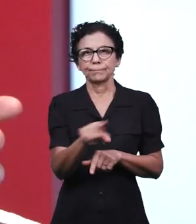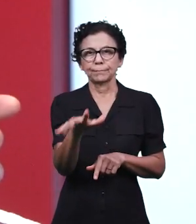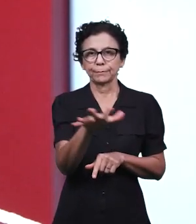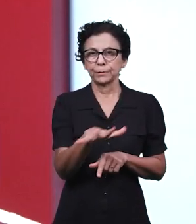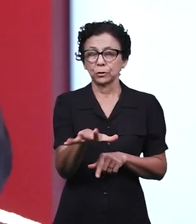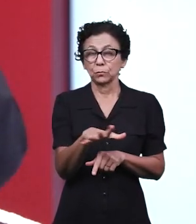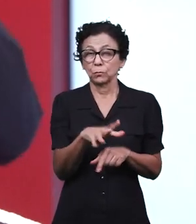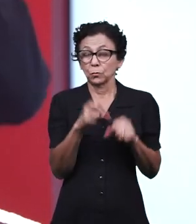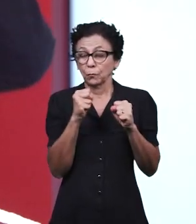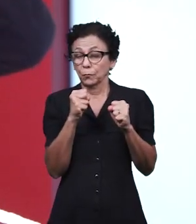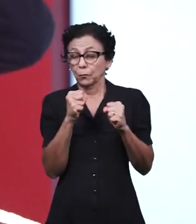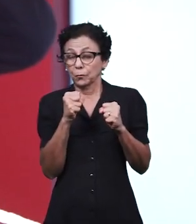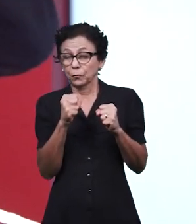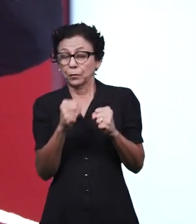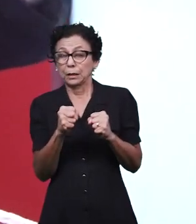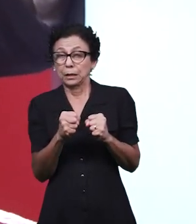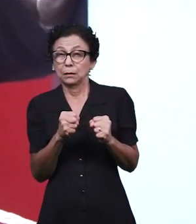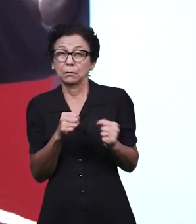projetaram